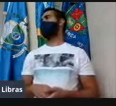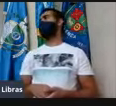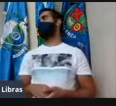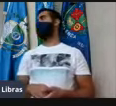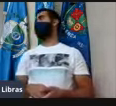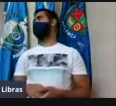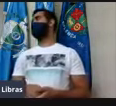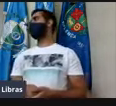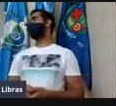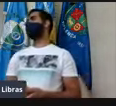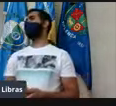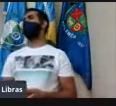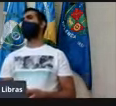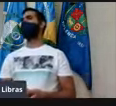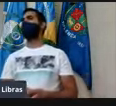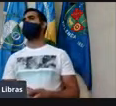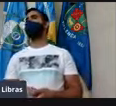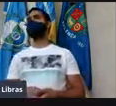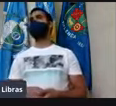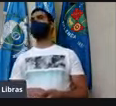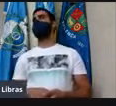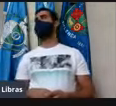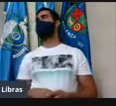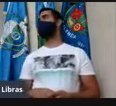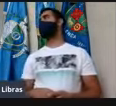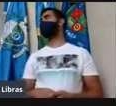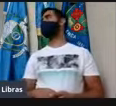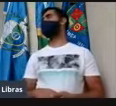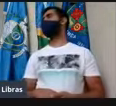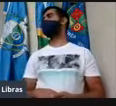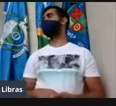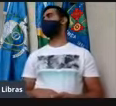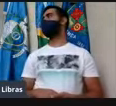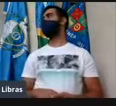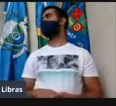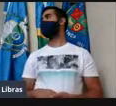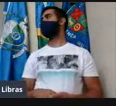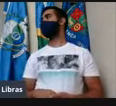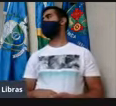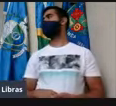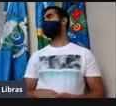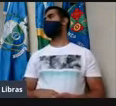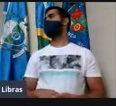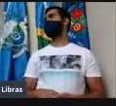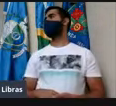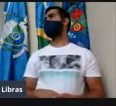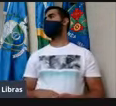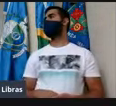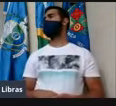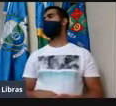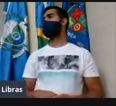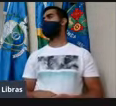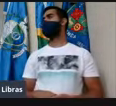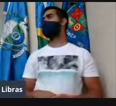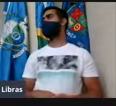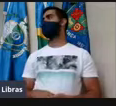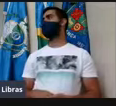Saulo, vereador Silvio, vereador Fábio Antônio,